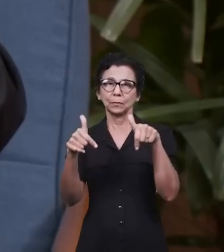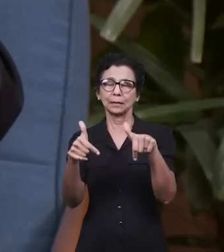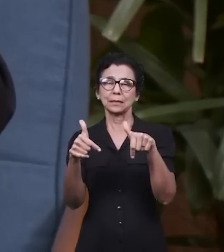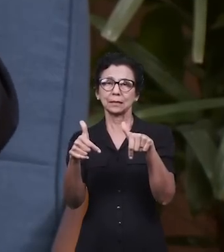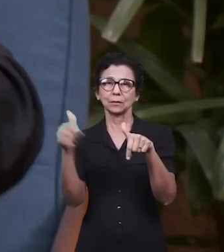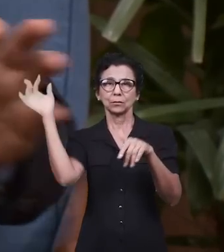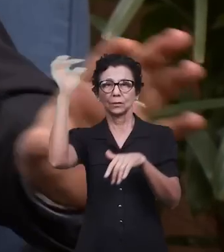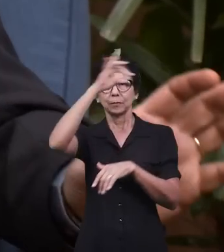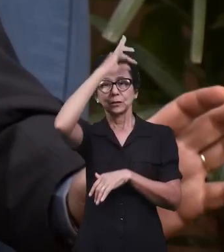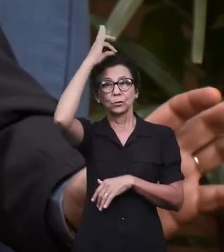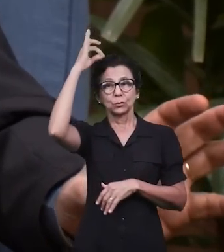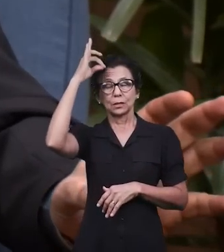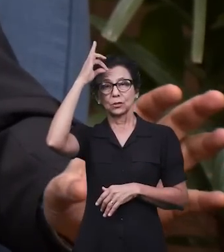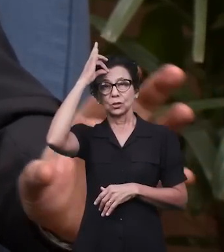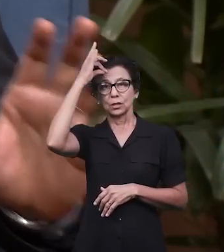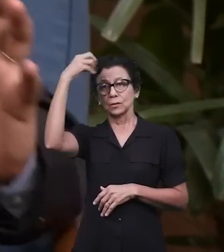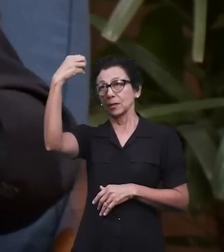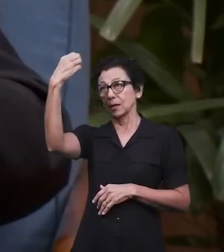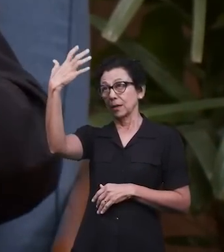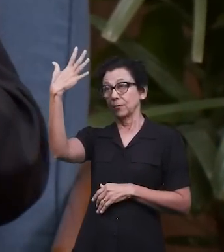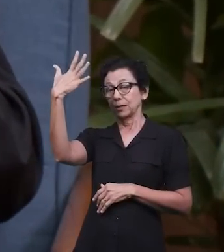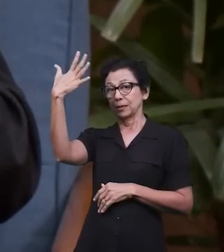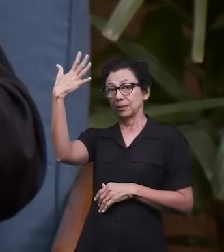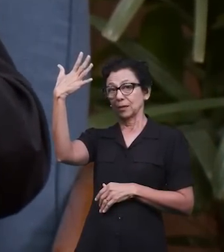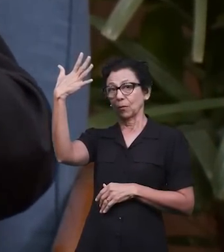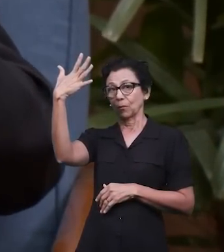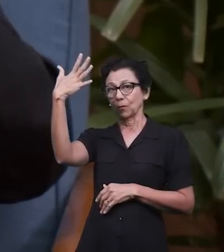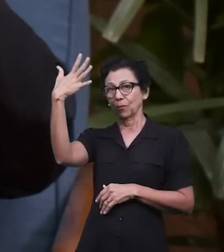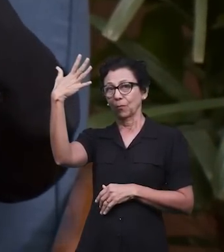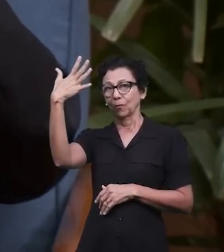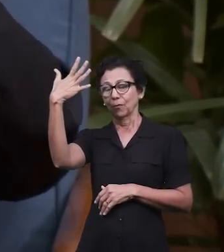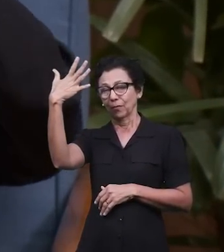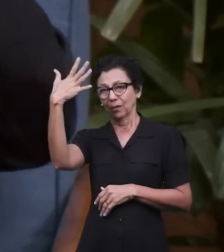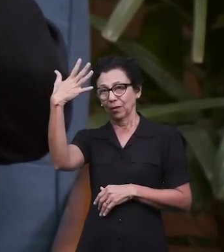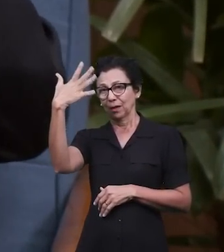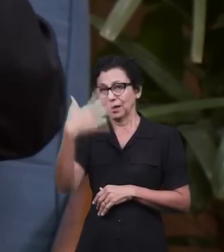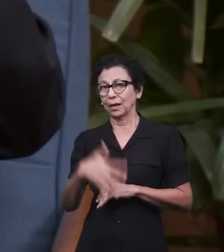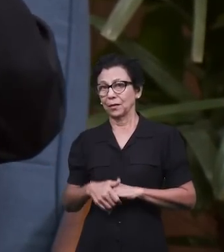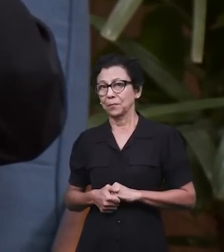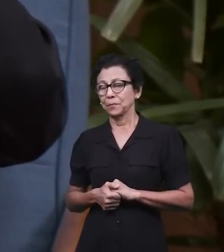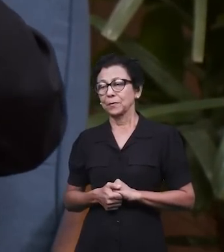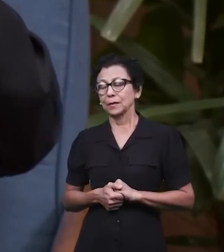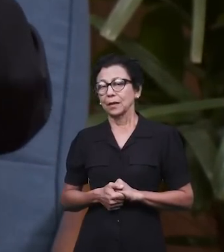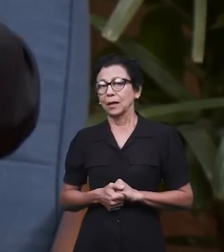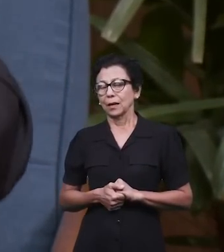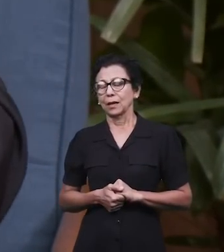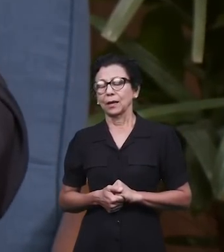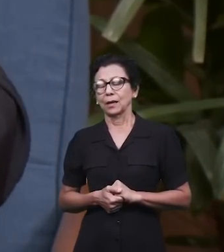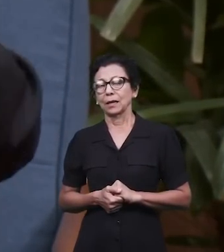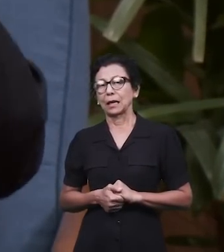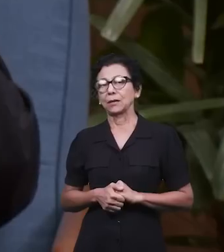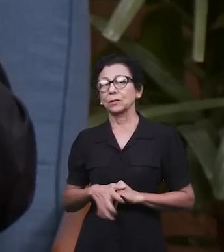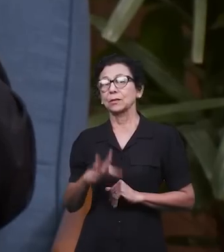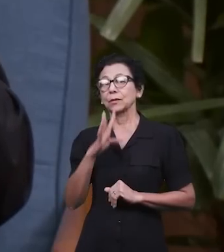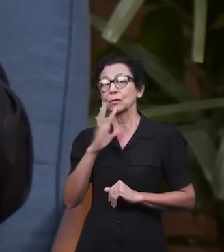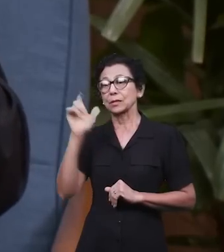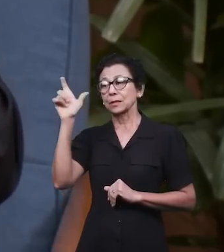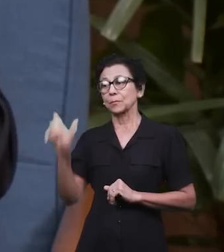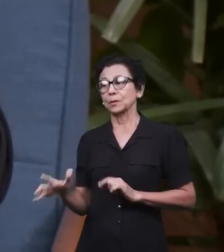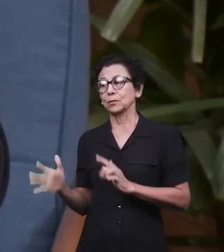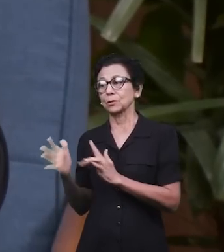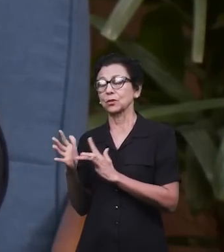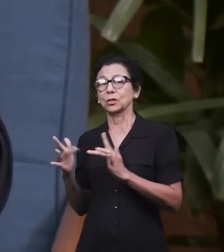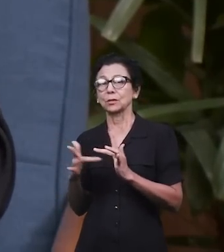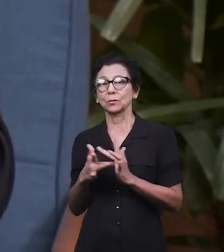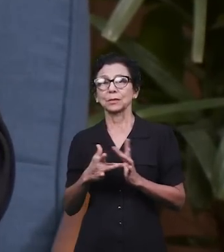revelação, o máximo que ele vai saber, não é nem conhecer, ele vai conhecer a história, não a pessoa. Ele vai